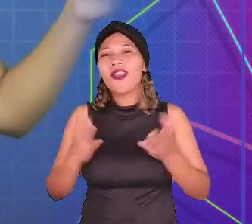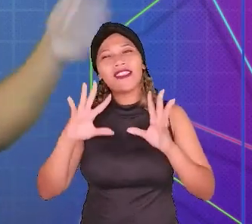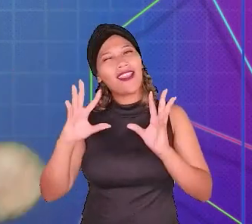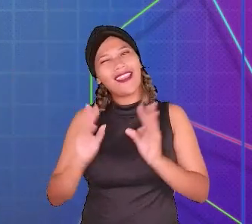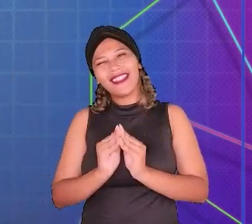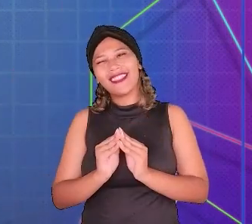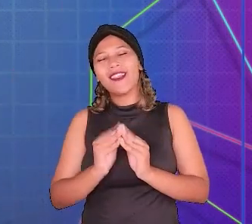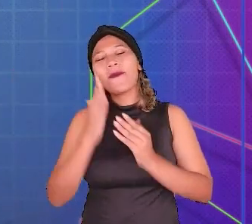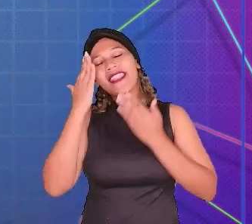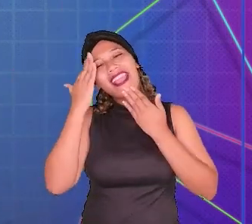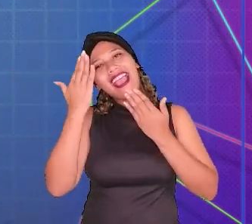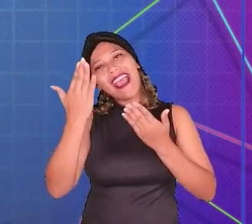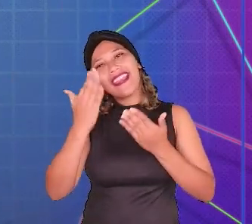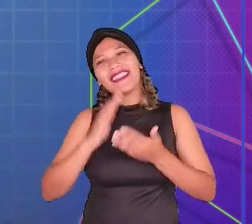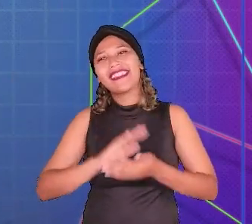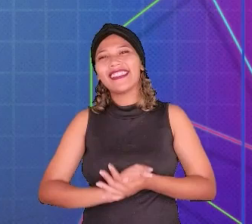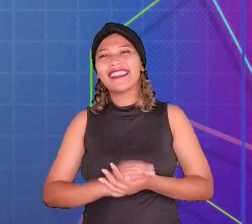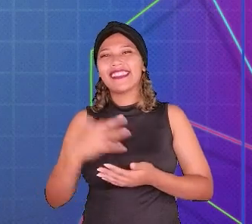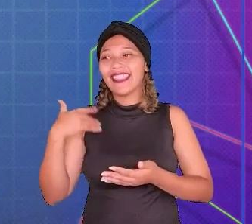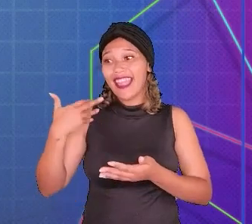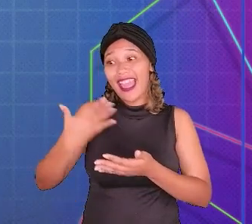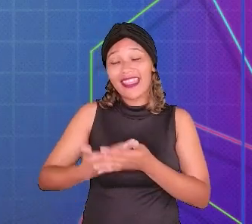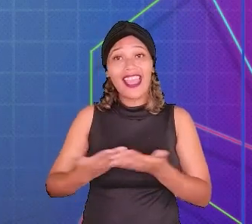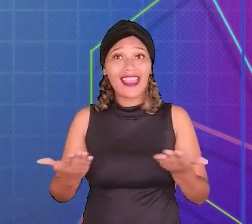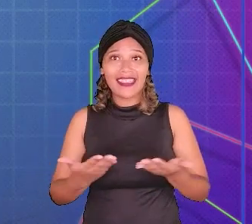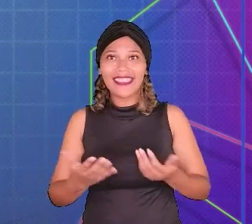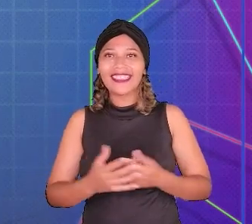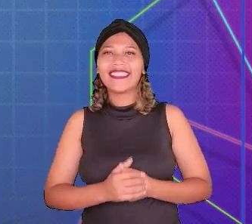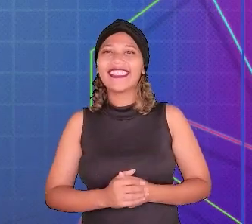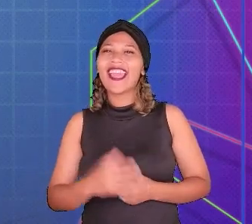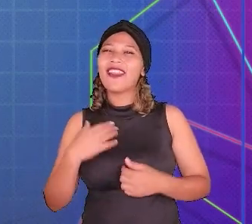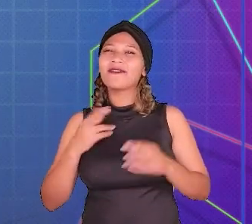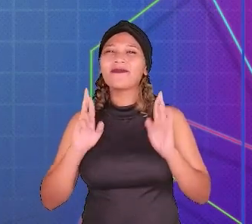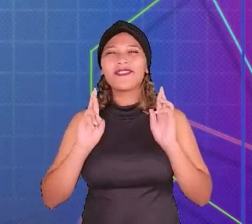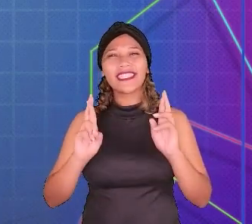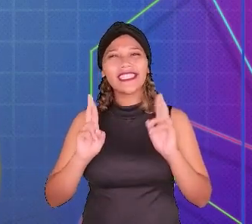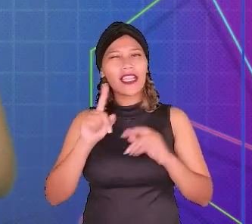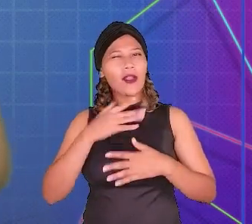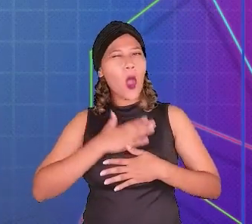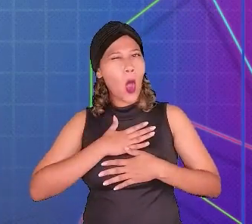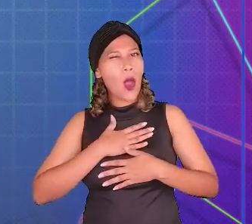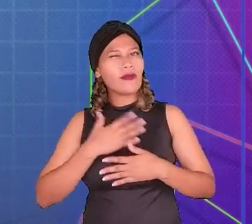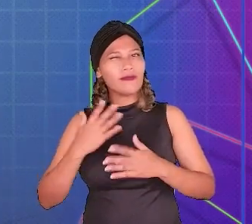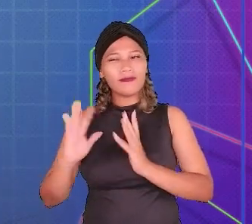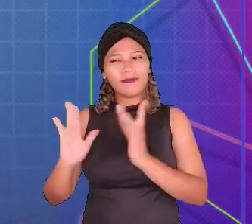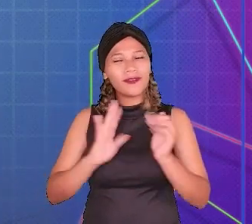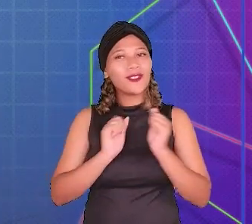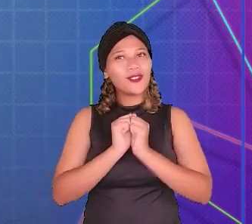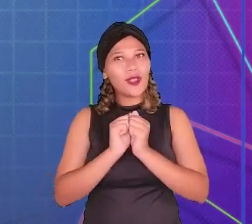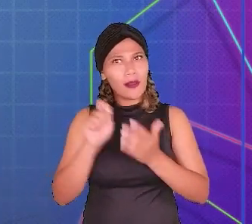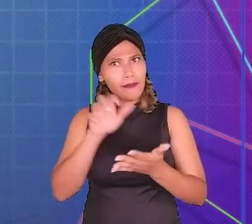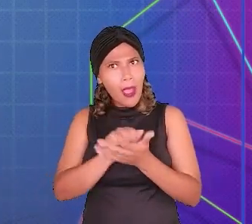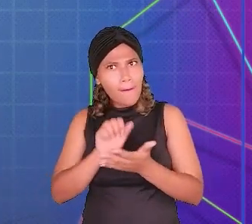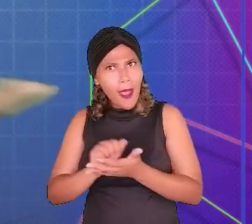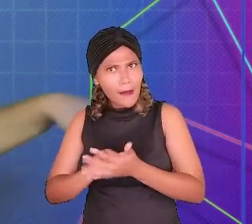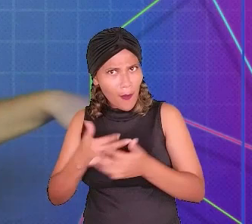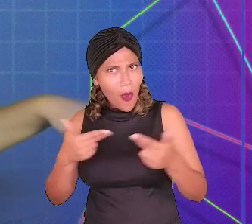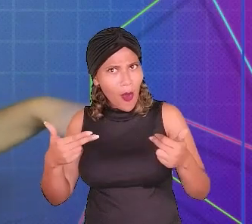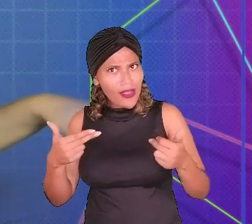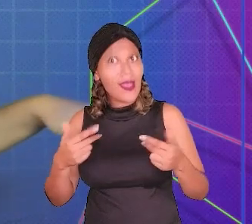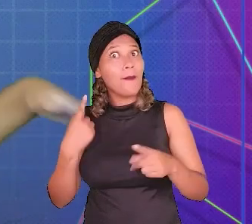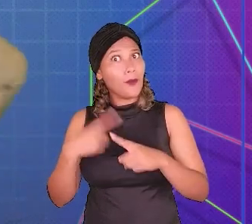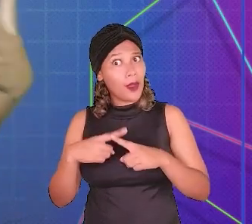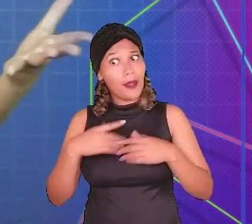por hoje é isso. Muito obrigada por me acompanharem até aqui. Eu espero que tenham curtido essa jornada e anotado